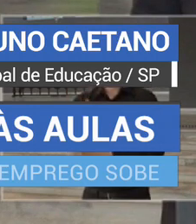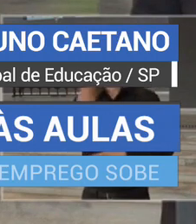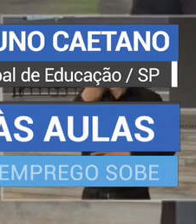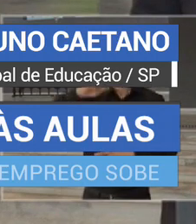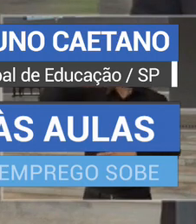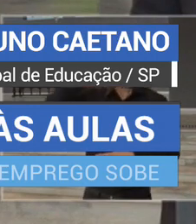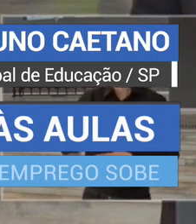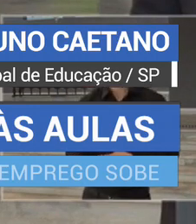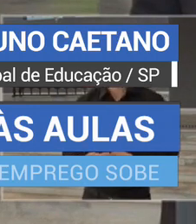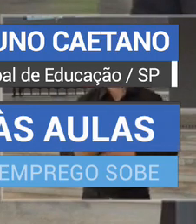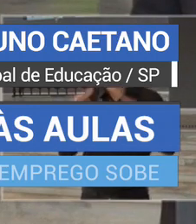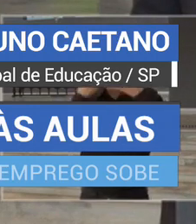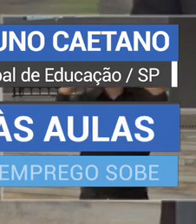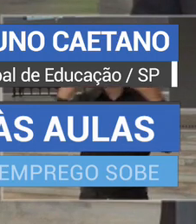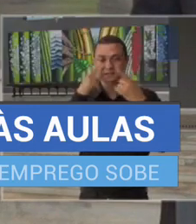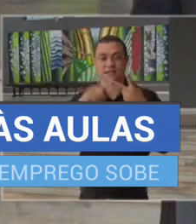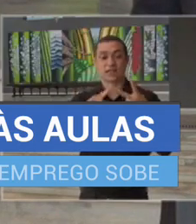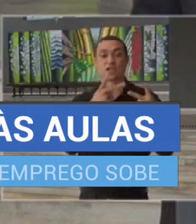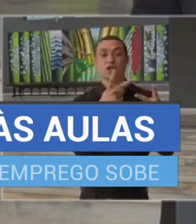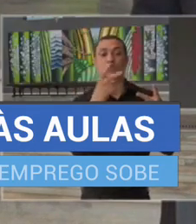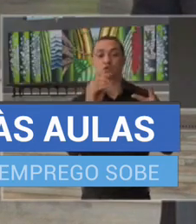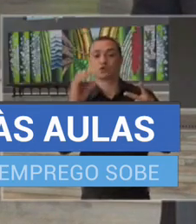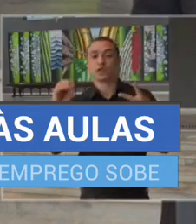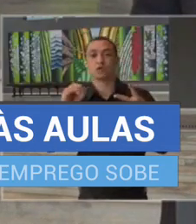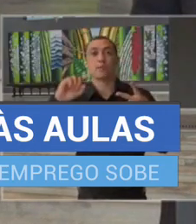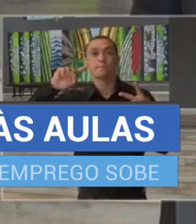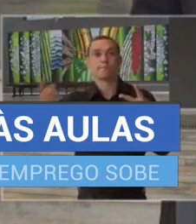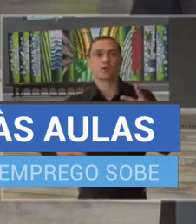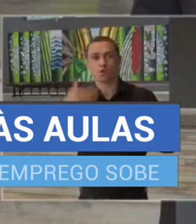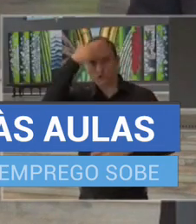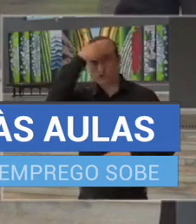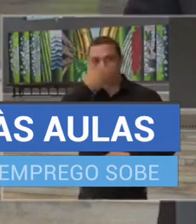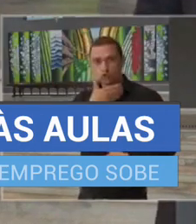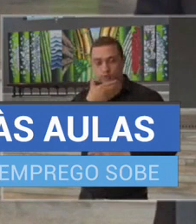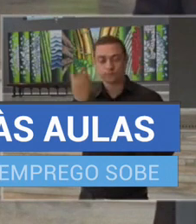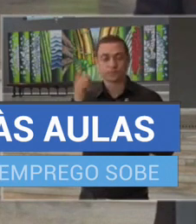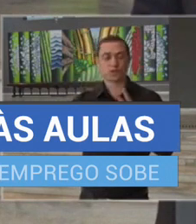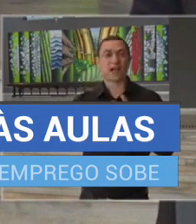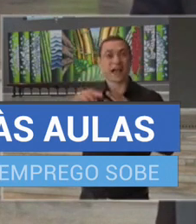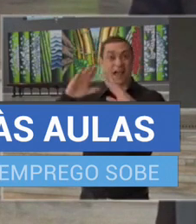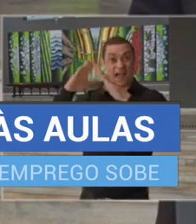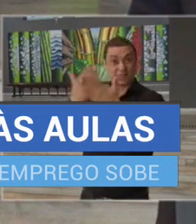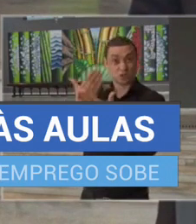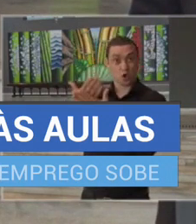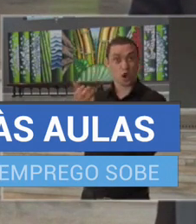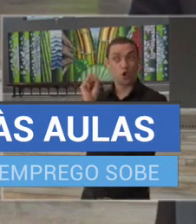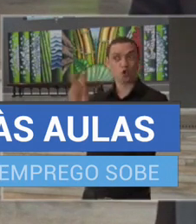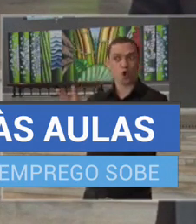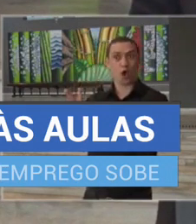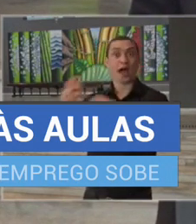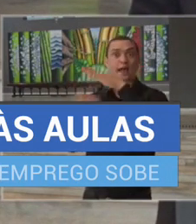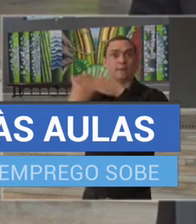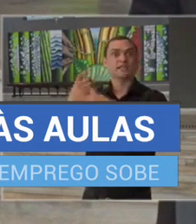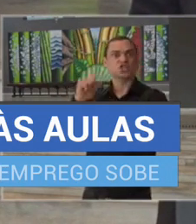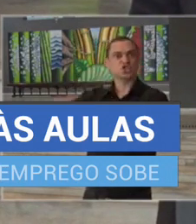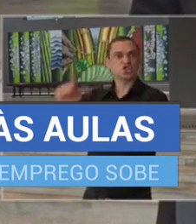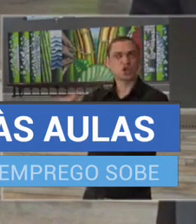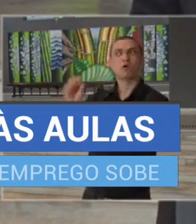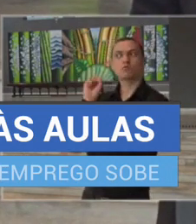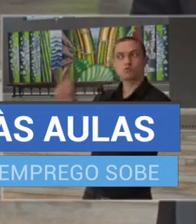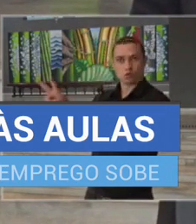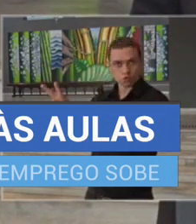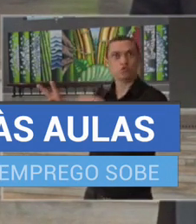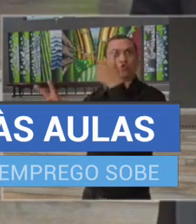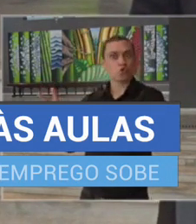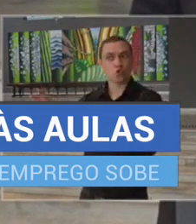mais de dois milhões de máscaras 200 mil fez Shields os contratos de limpeza das escolas foram revistos para